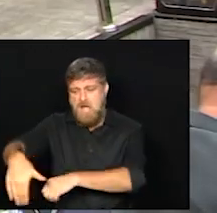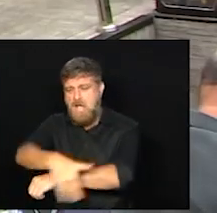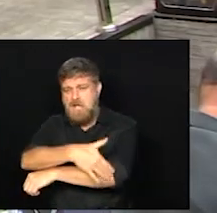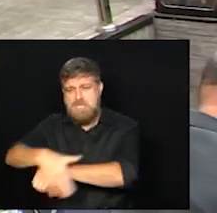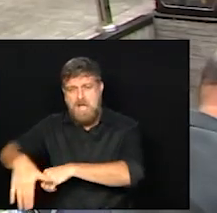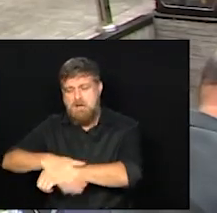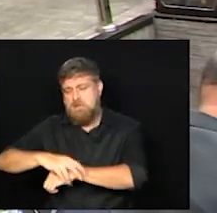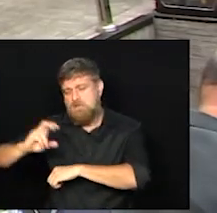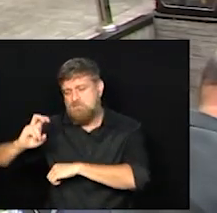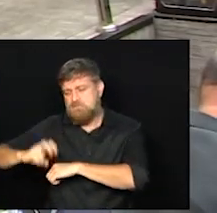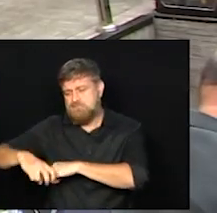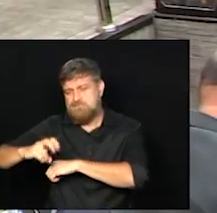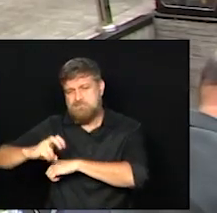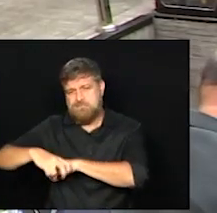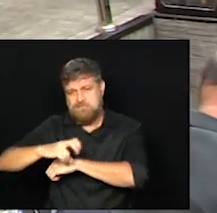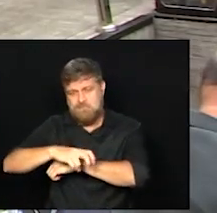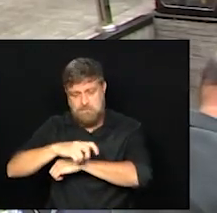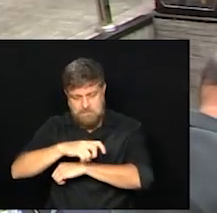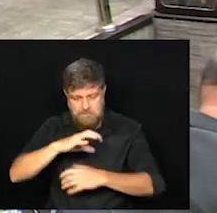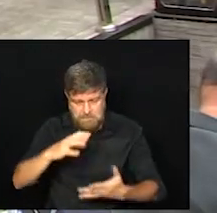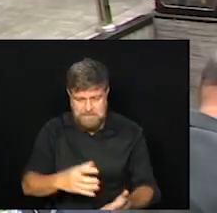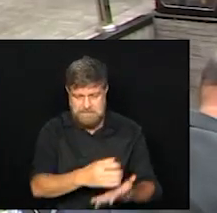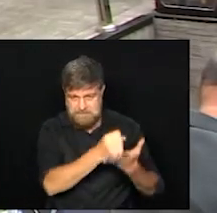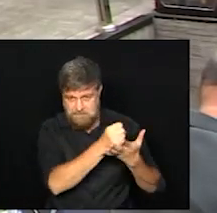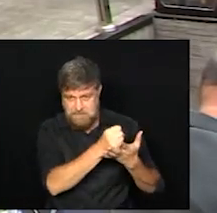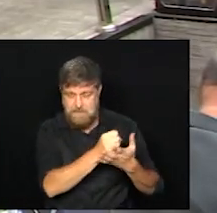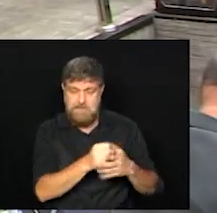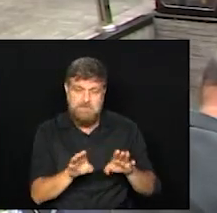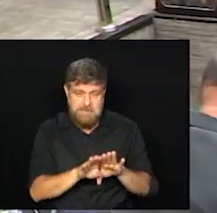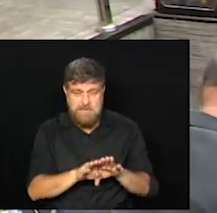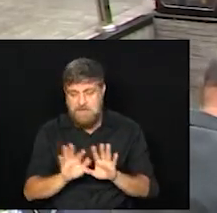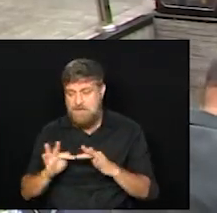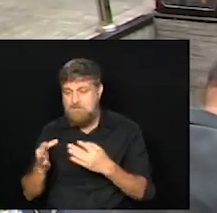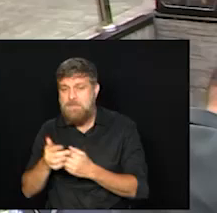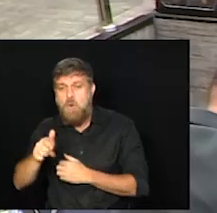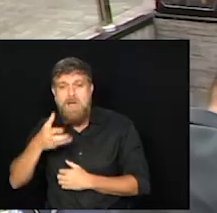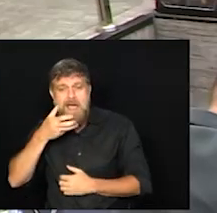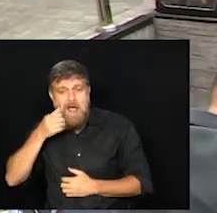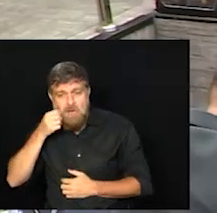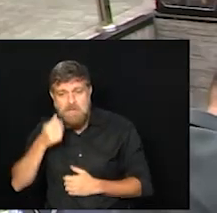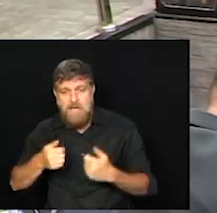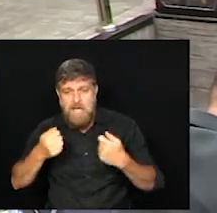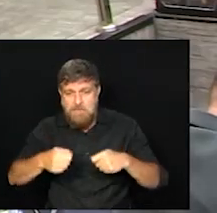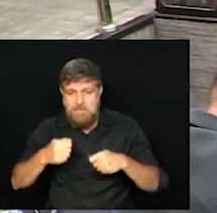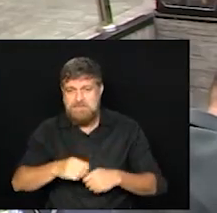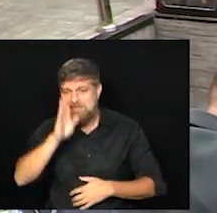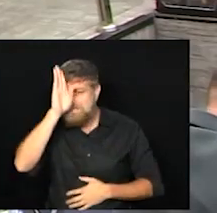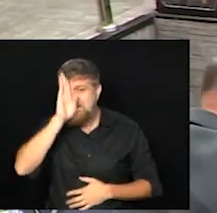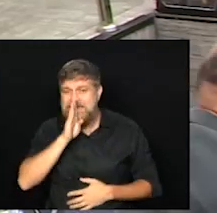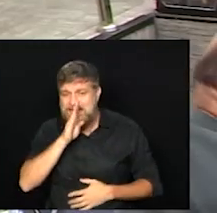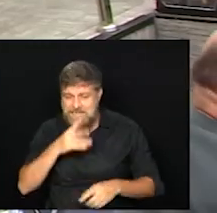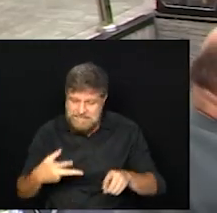aí o animal foi resgatado ou adotado por outra família, mas precisa desse serviço